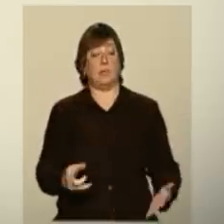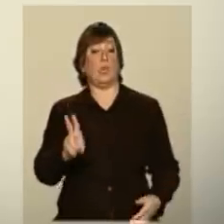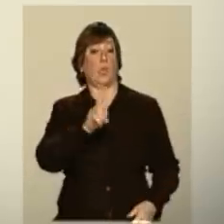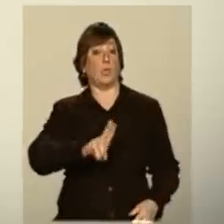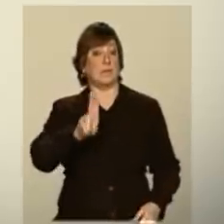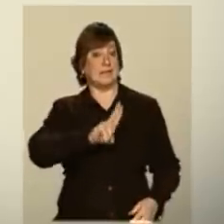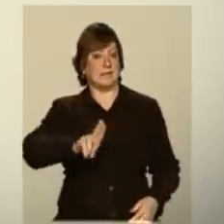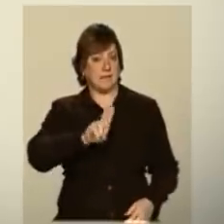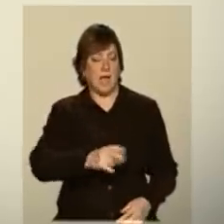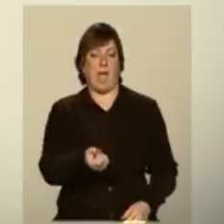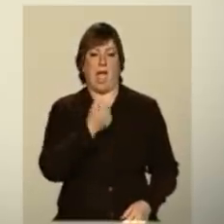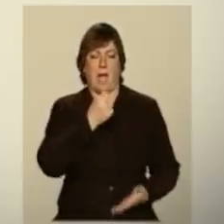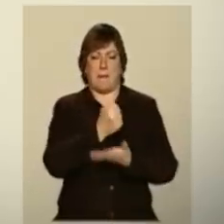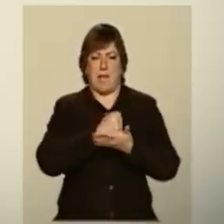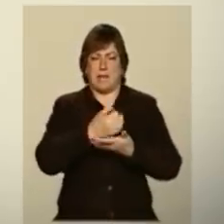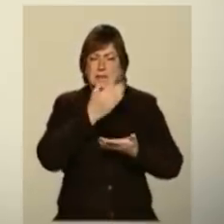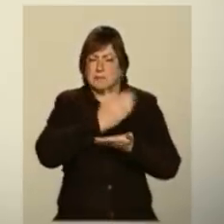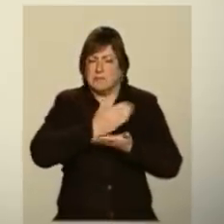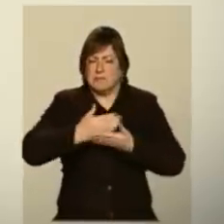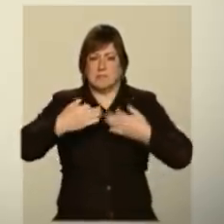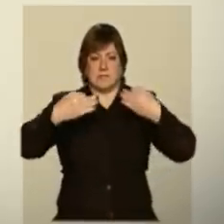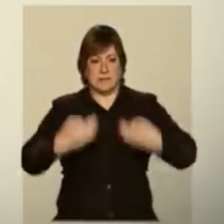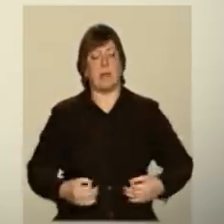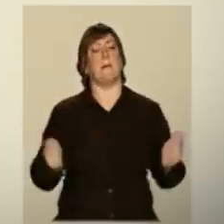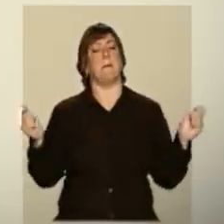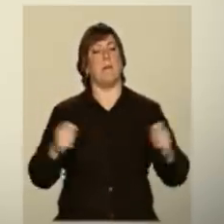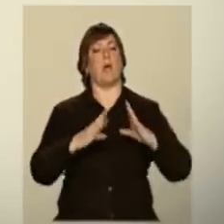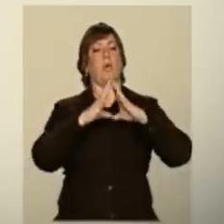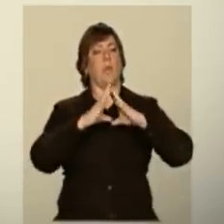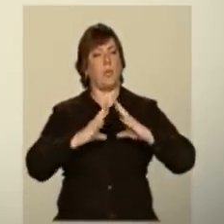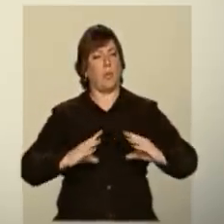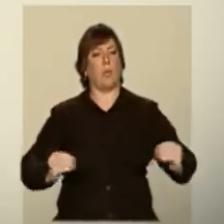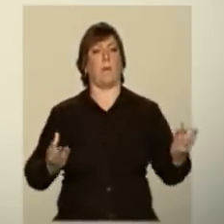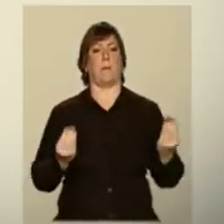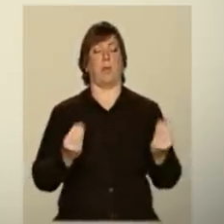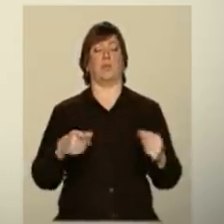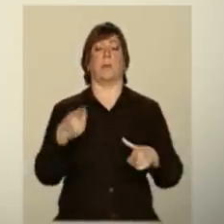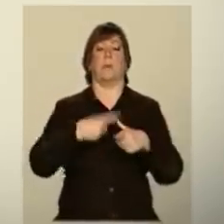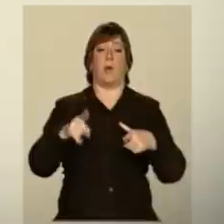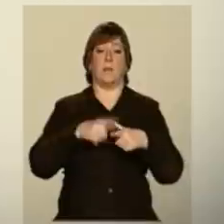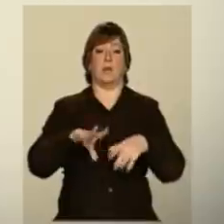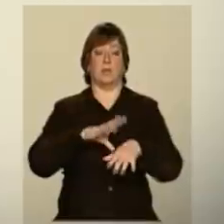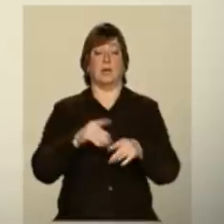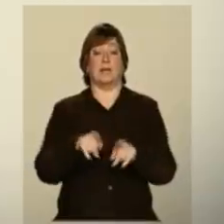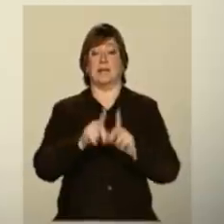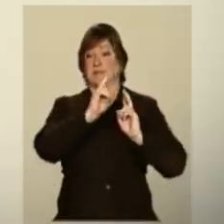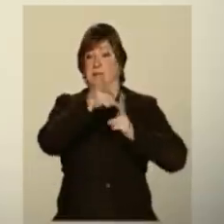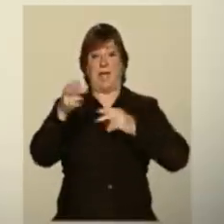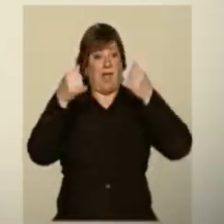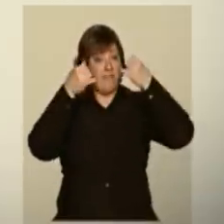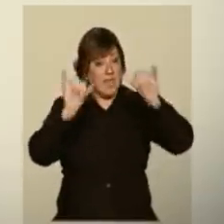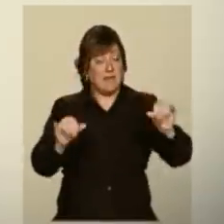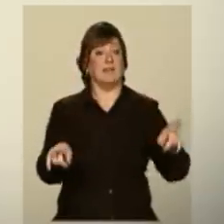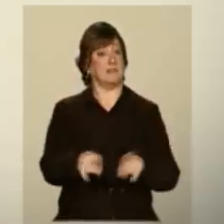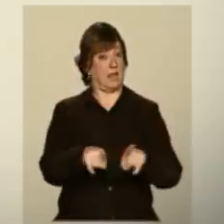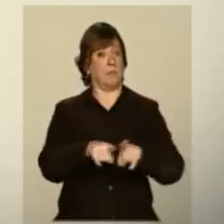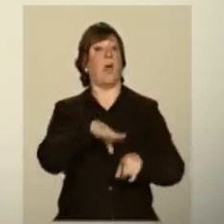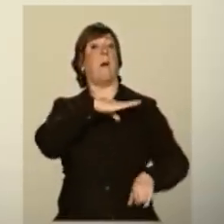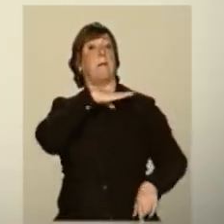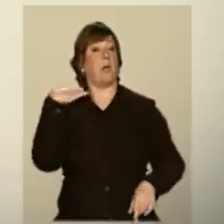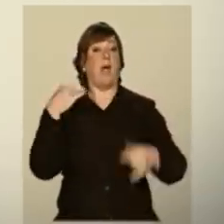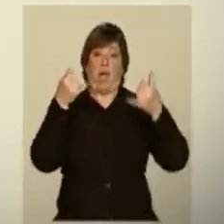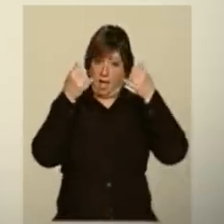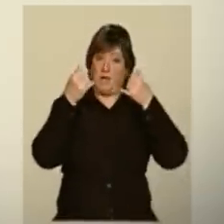Remédios pode diminuir muito as complicações da doença a necessidade de internação e até mesmo a